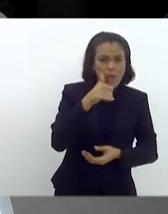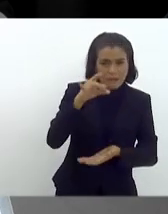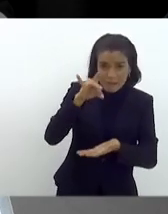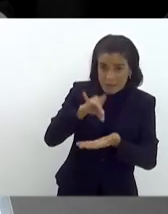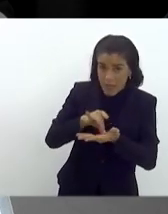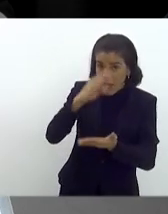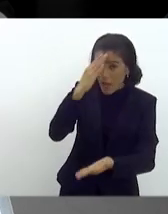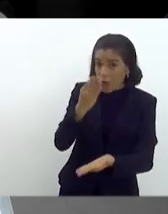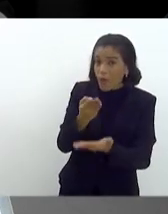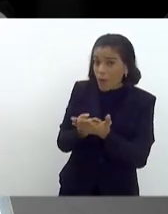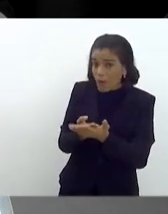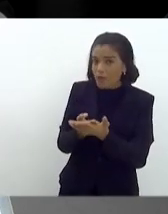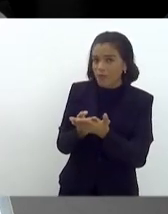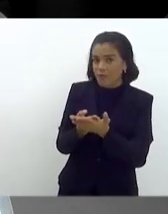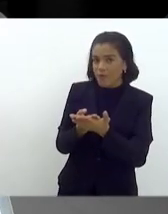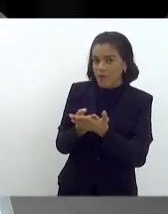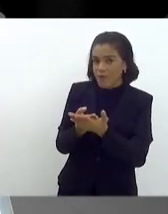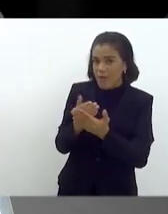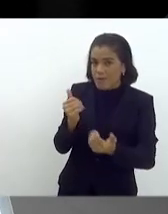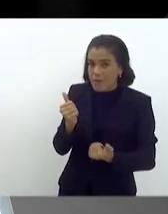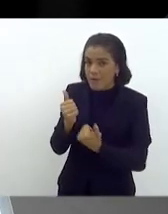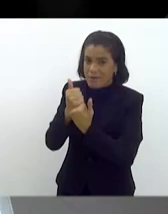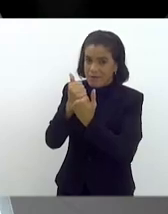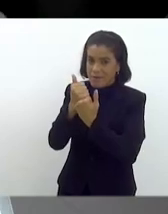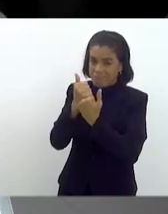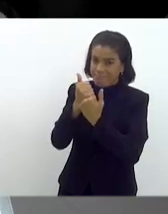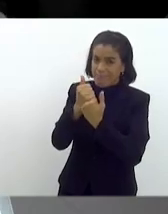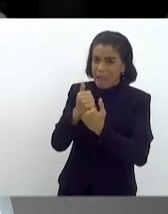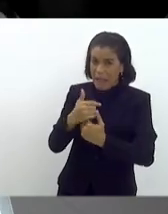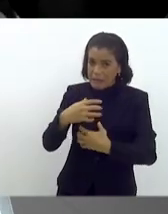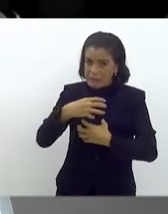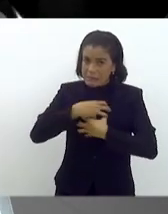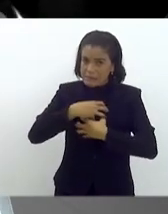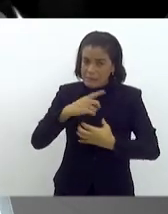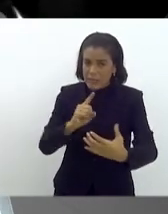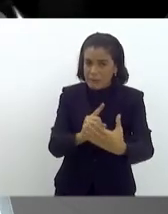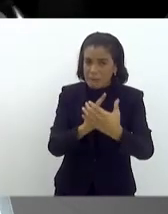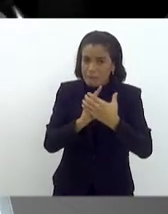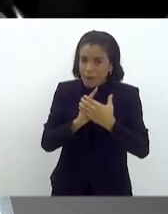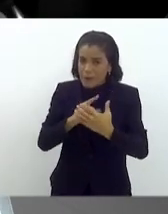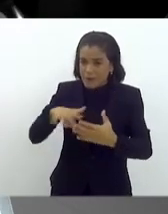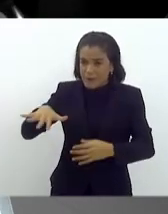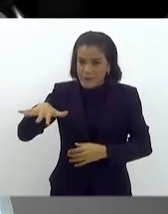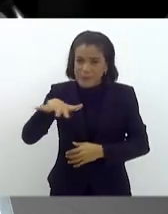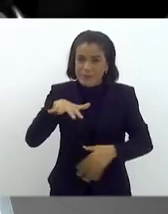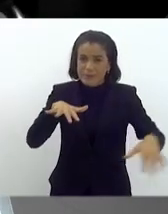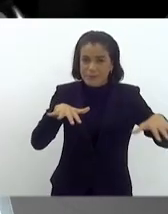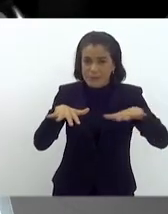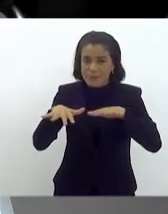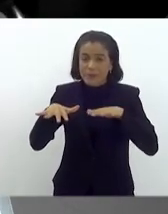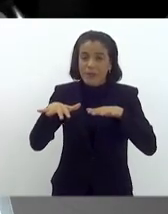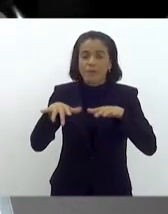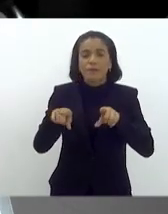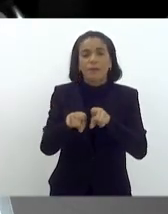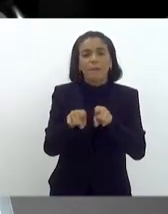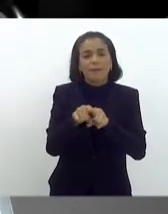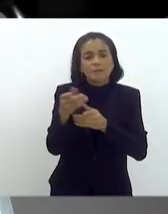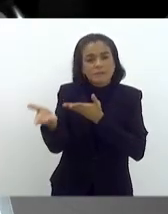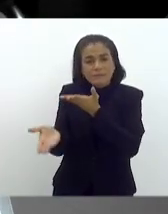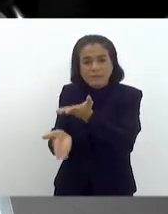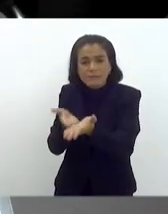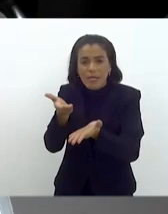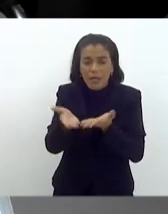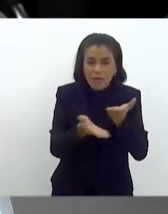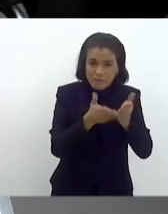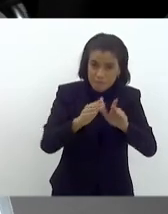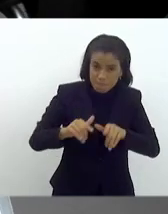ela tá confiando nessa rede de proteção se ela tá se sentindo efetivamente acolhida ou não nesses espaços se esse serviço é